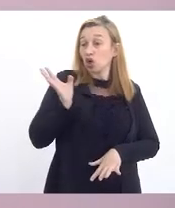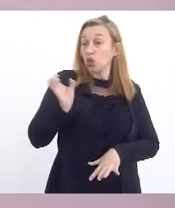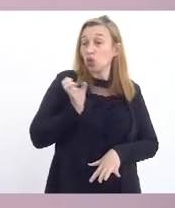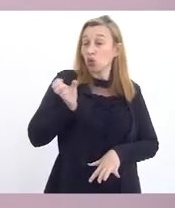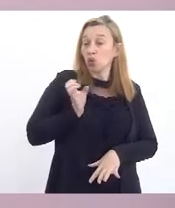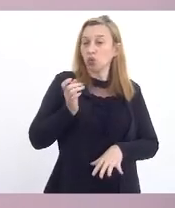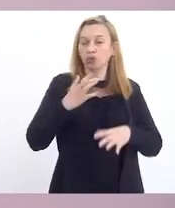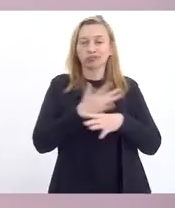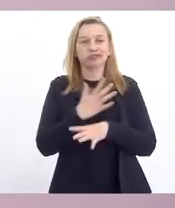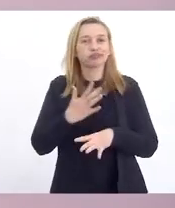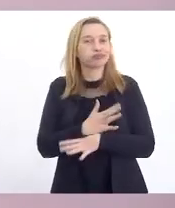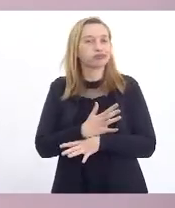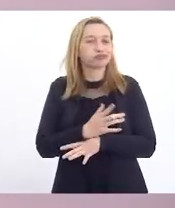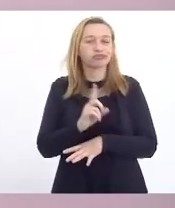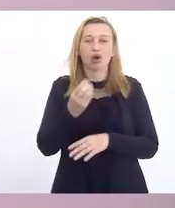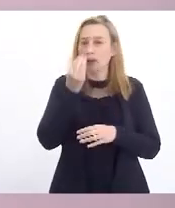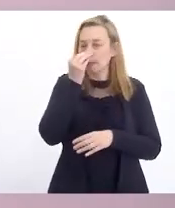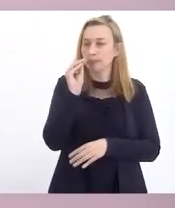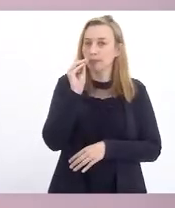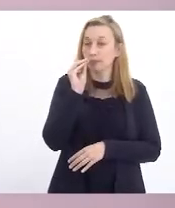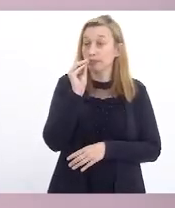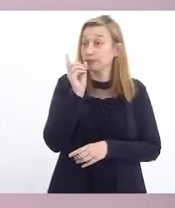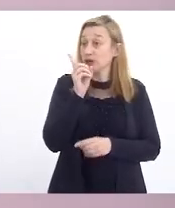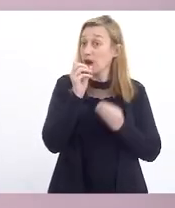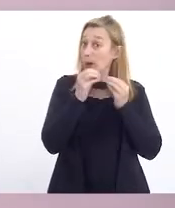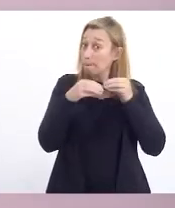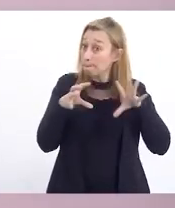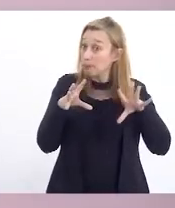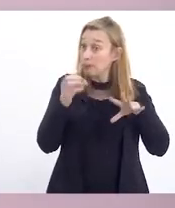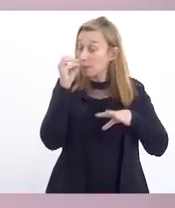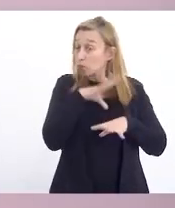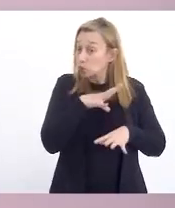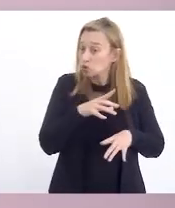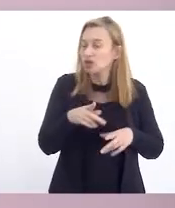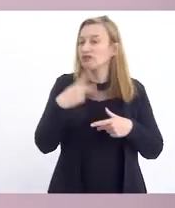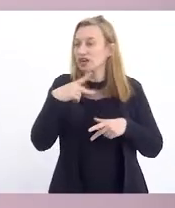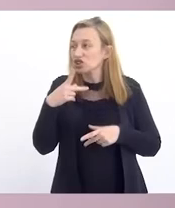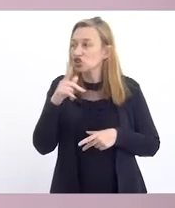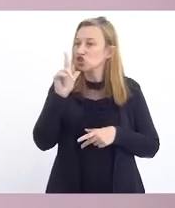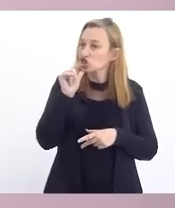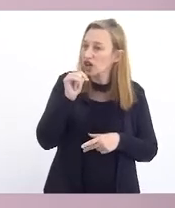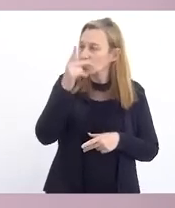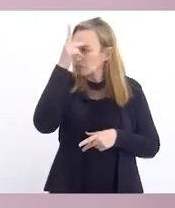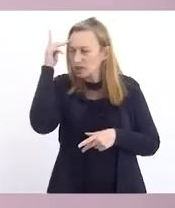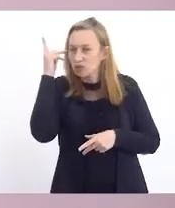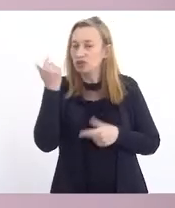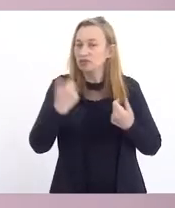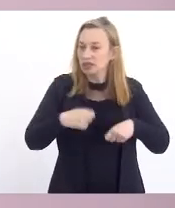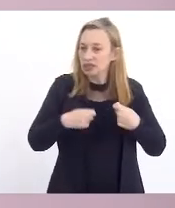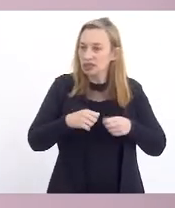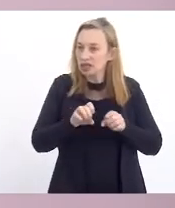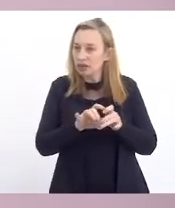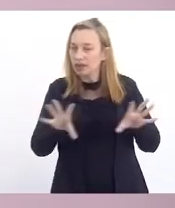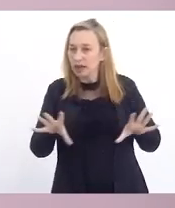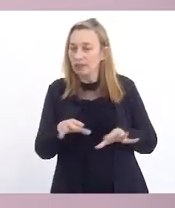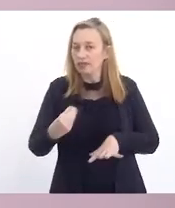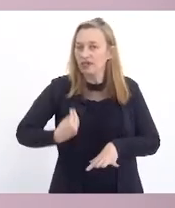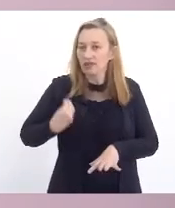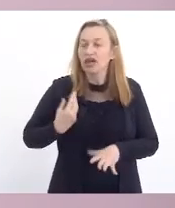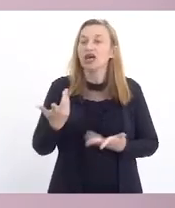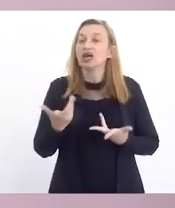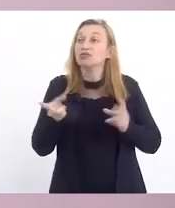da cidade. Isso é um absurdo. A gente está falando de água, a gente está falando de pessoas que precisam beber água para sobreviver. E